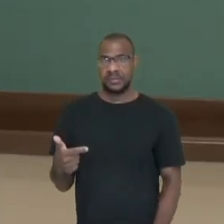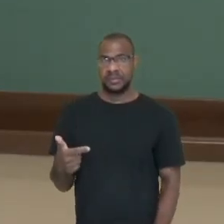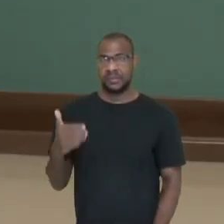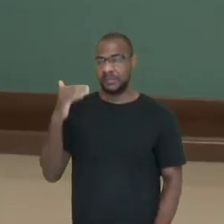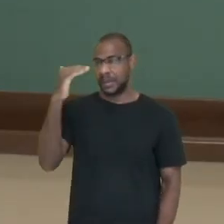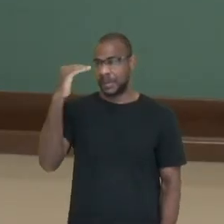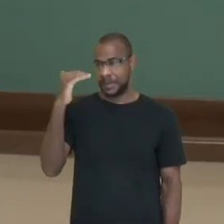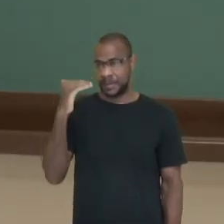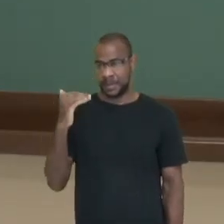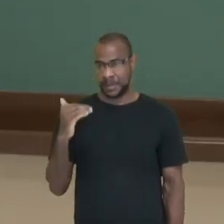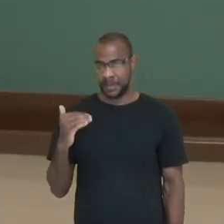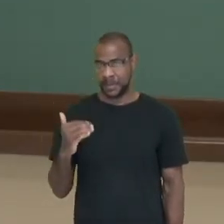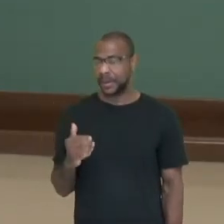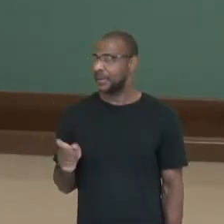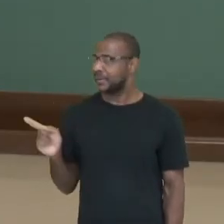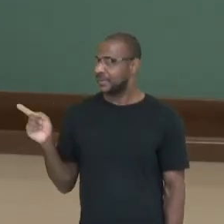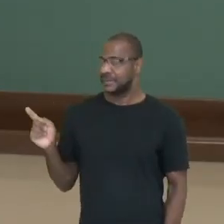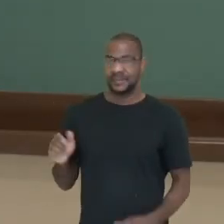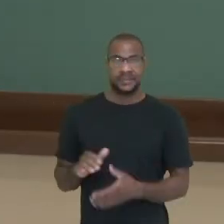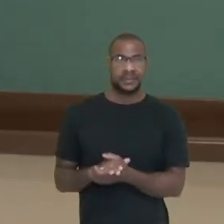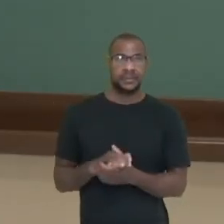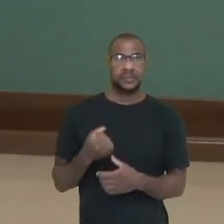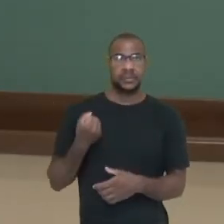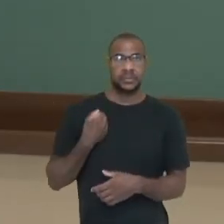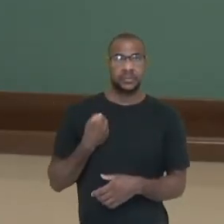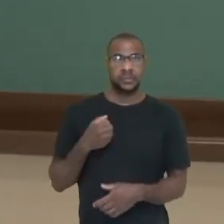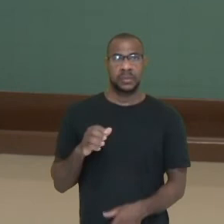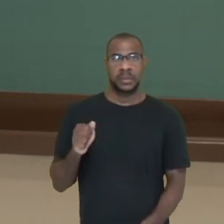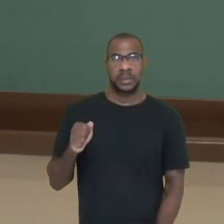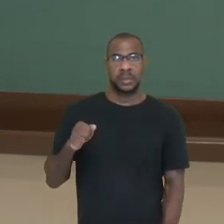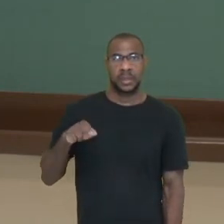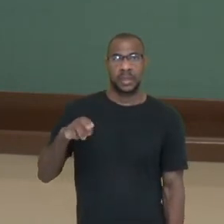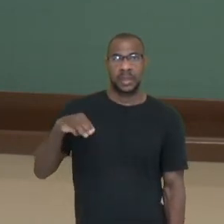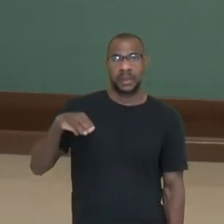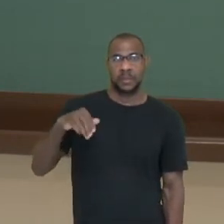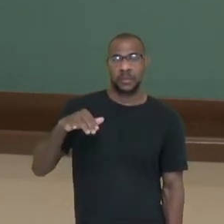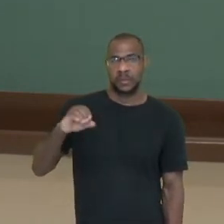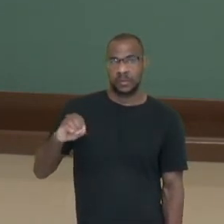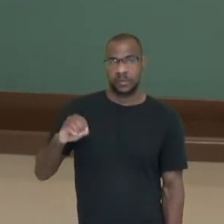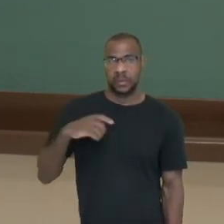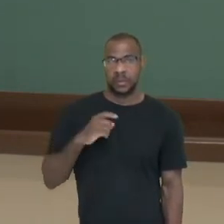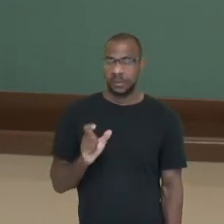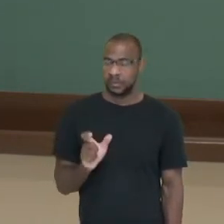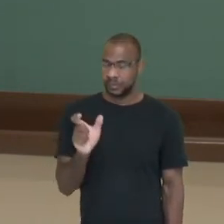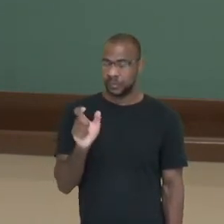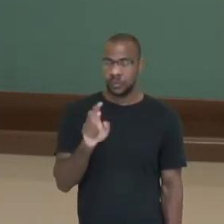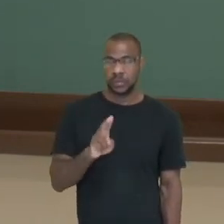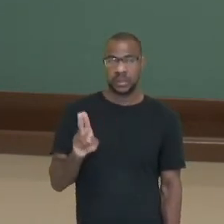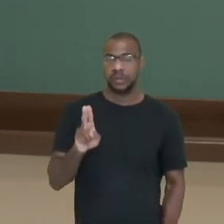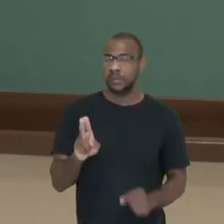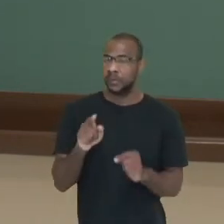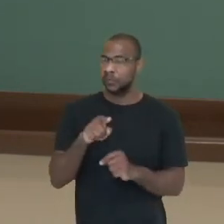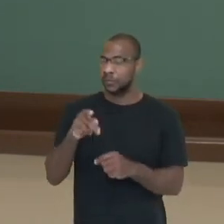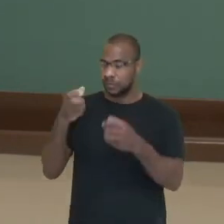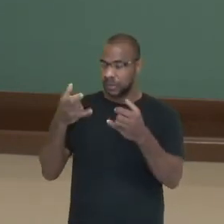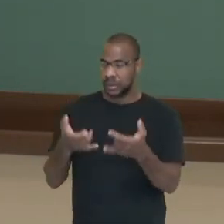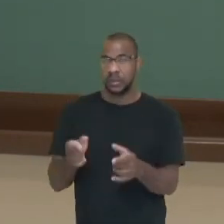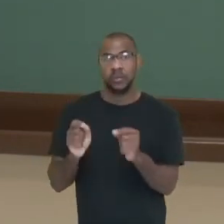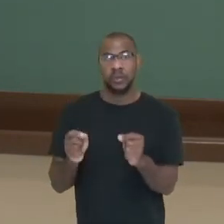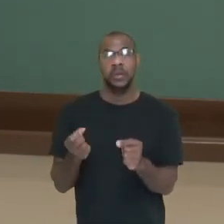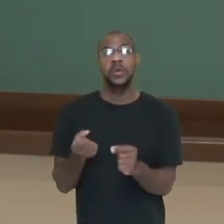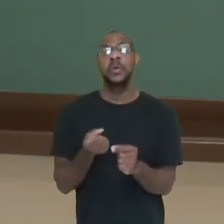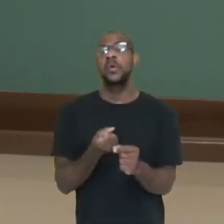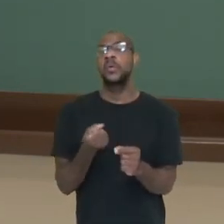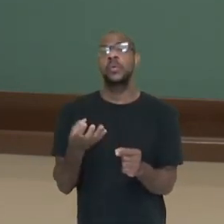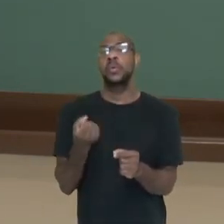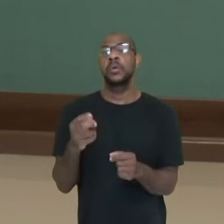por diante. Não esqueça disso. O número de harmônico, ele é um termo usado, pessoal, para você dizer quantos ventres